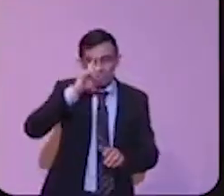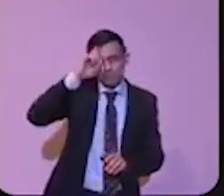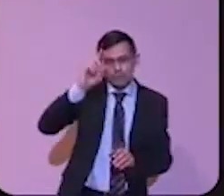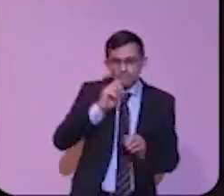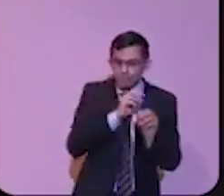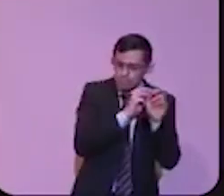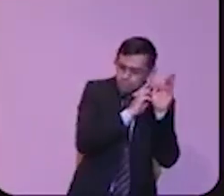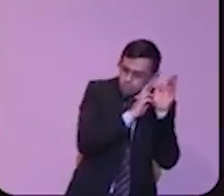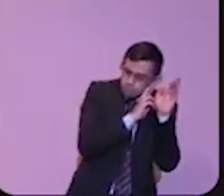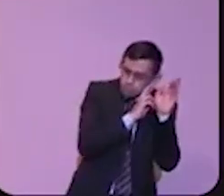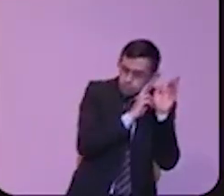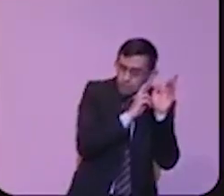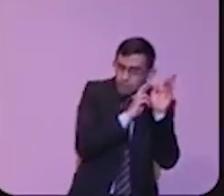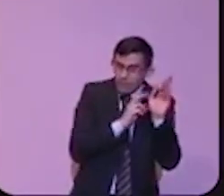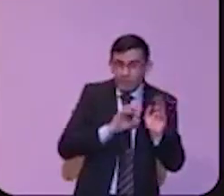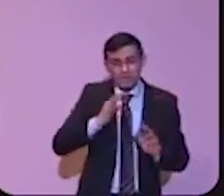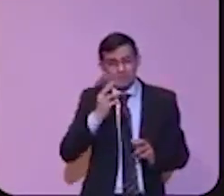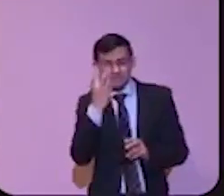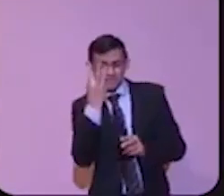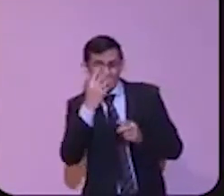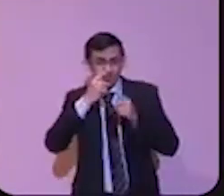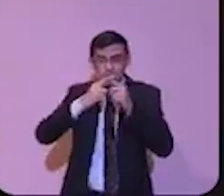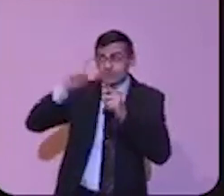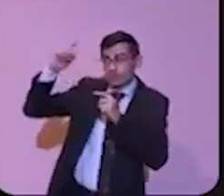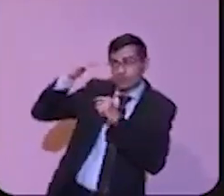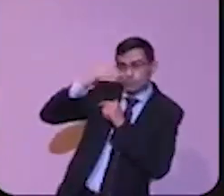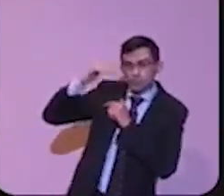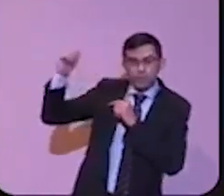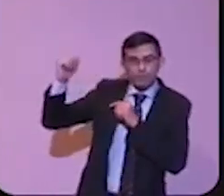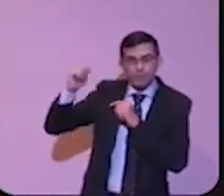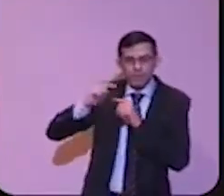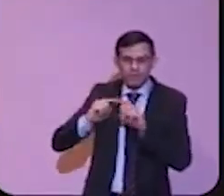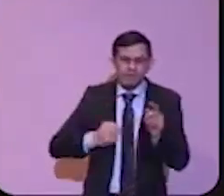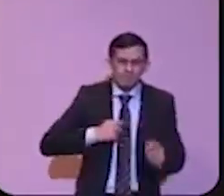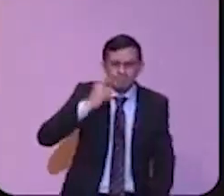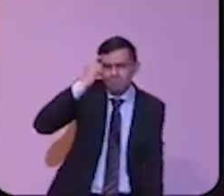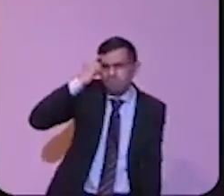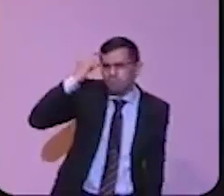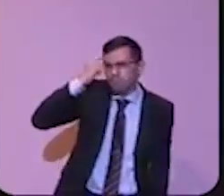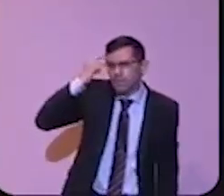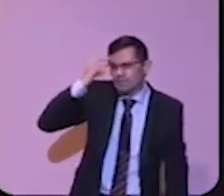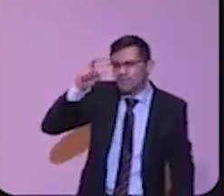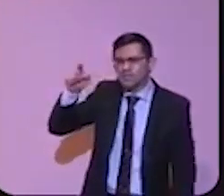dormindo, ele ouve pelo menos 3 vezes Deus o chamar, e ele imagina que é